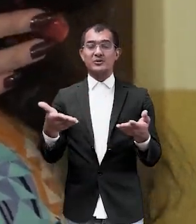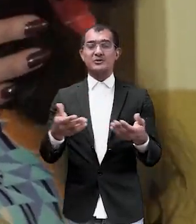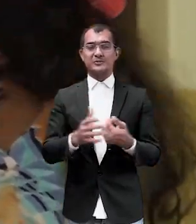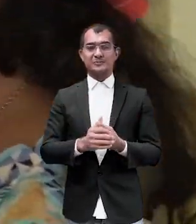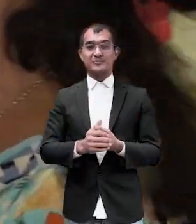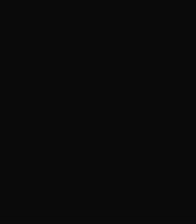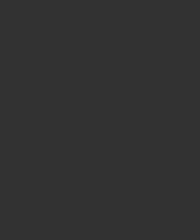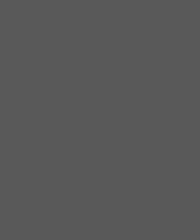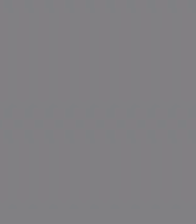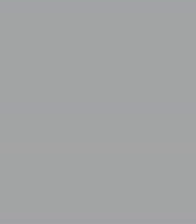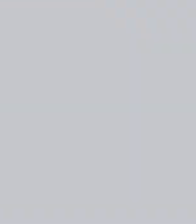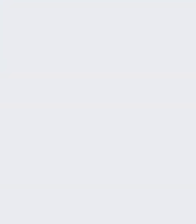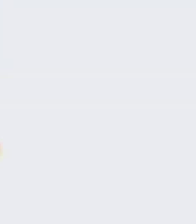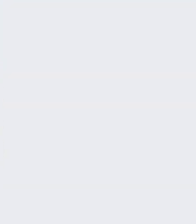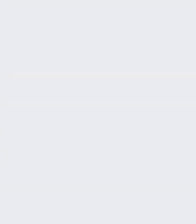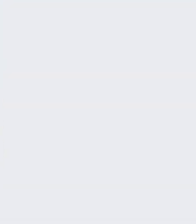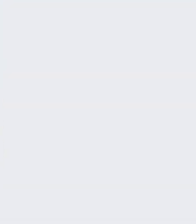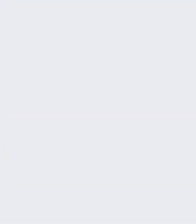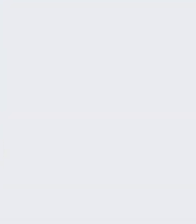fazendo esse